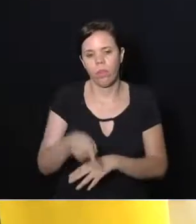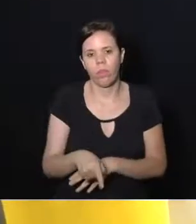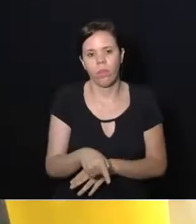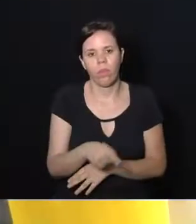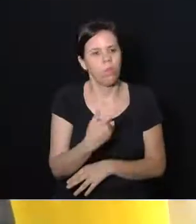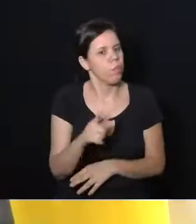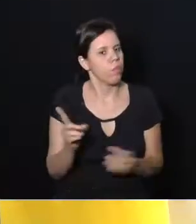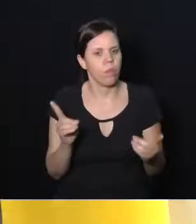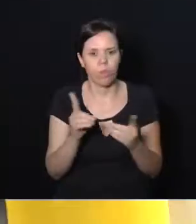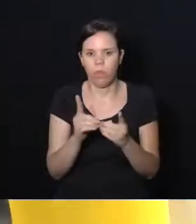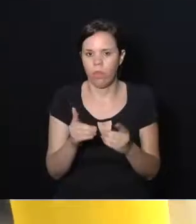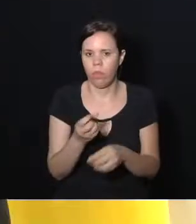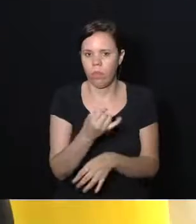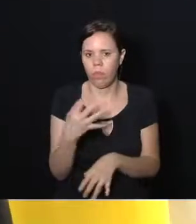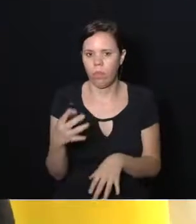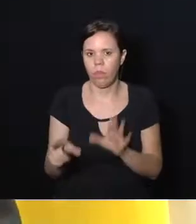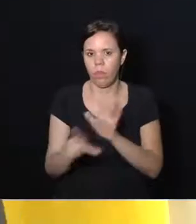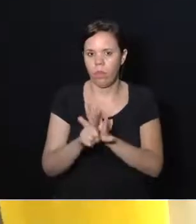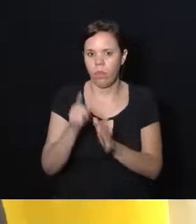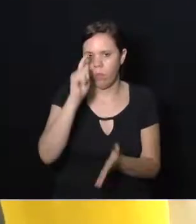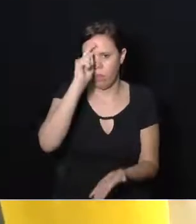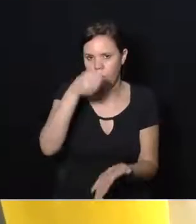está atendendo o que dispõe a lei.